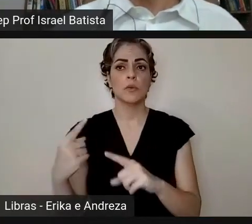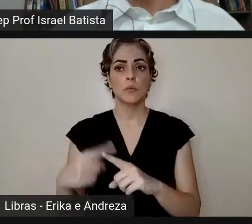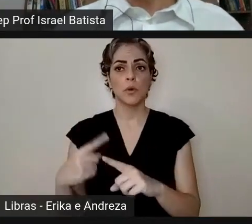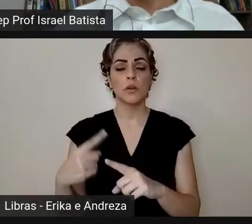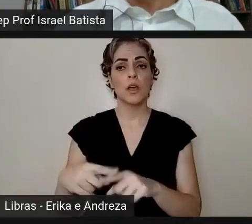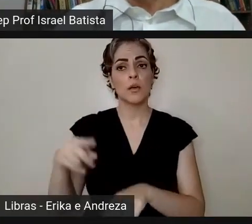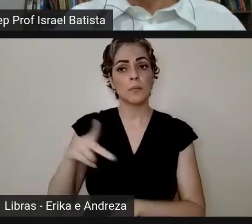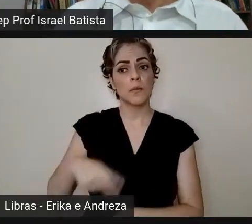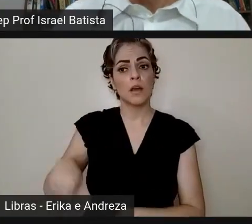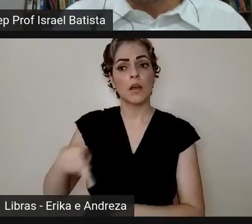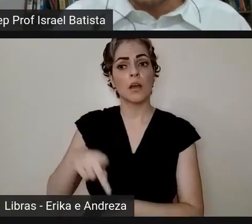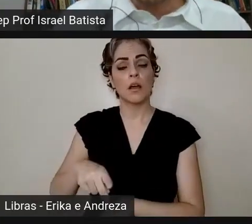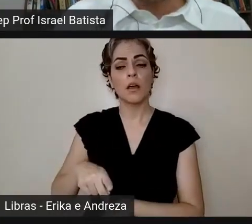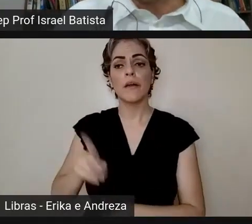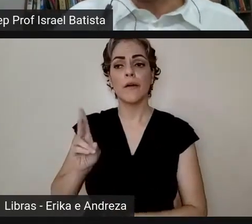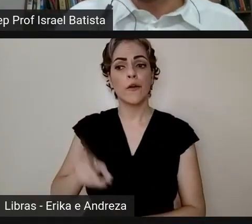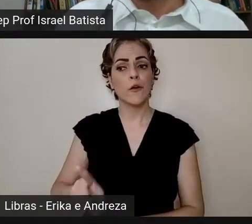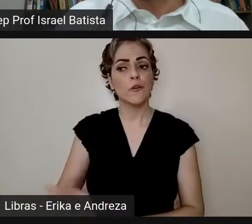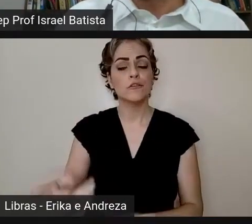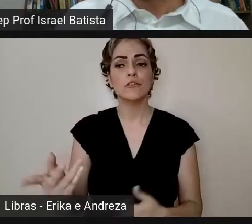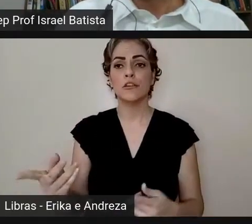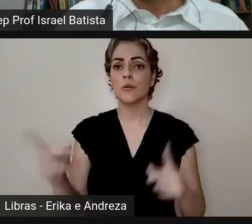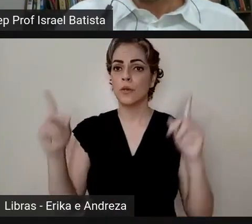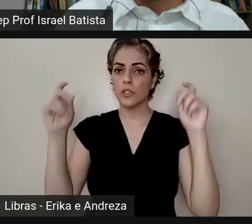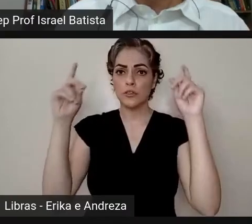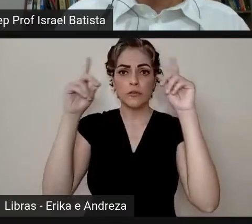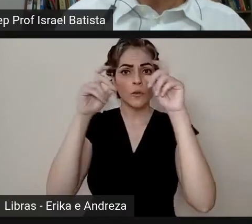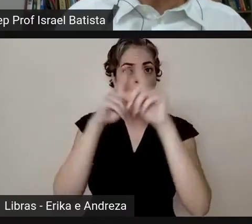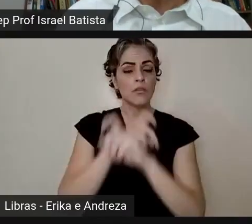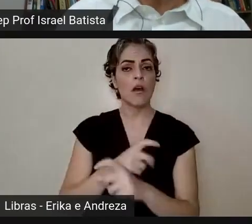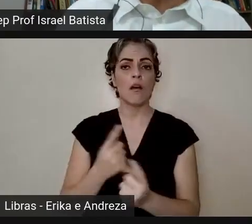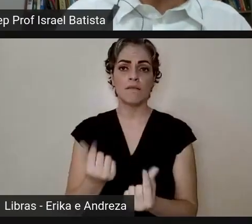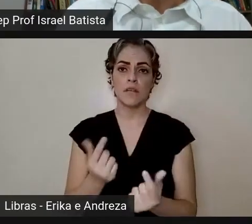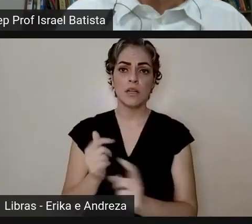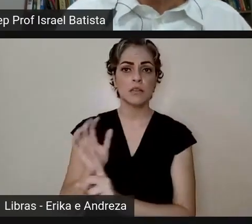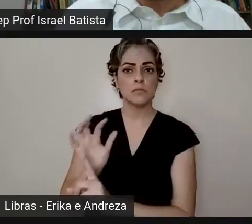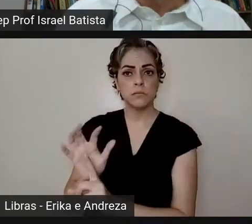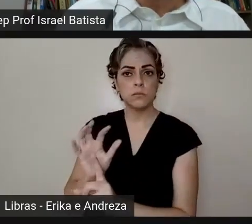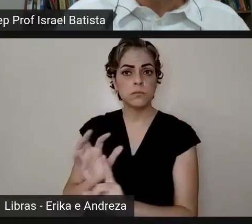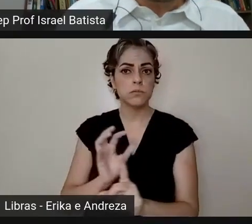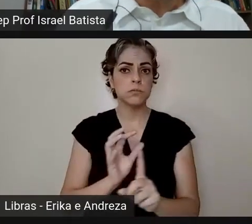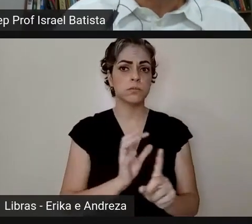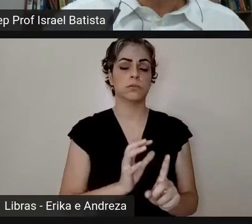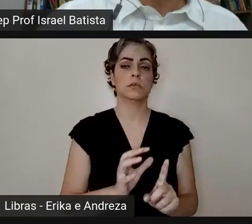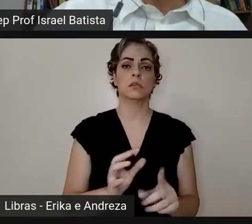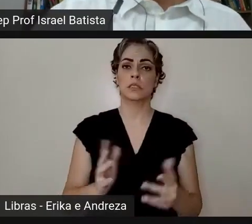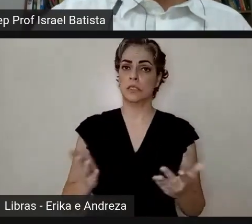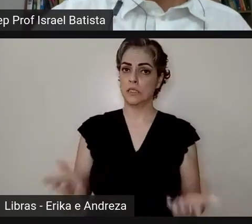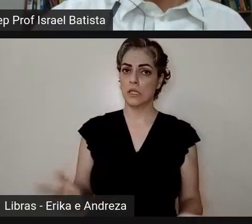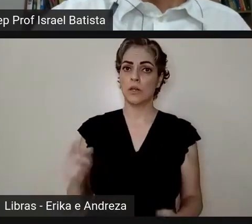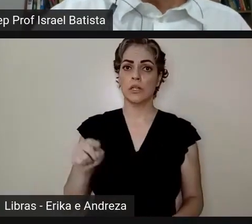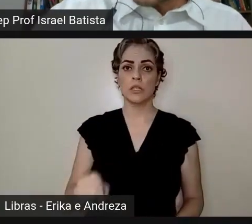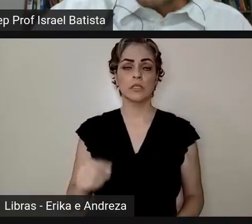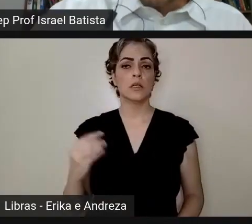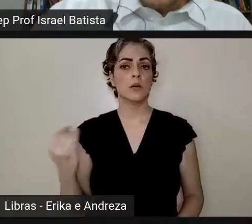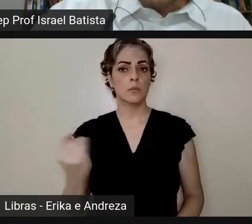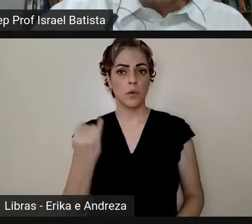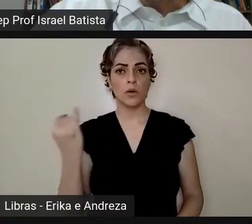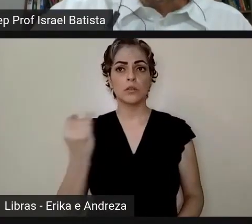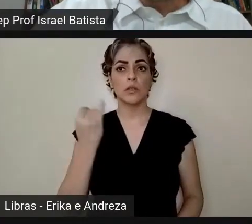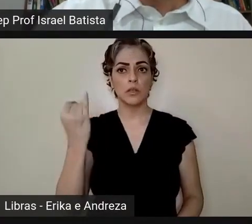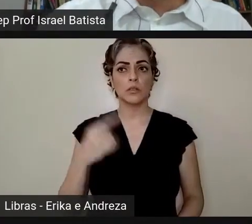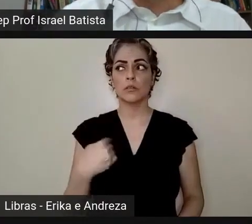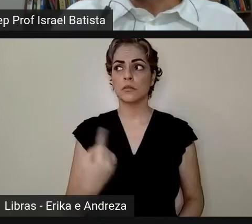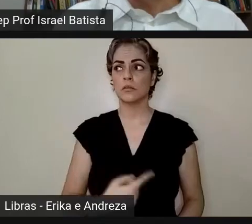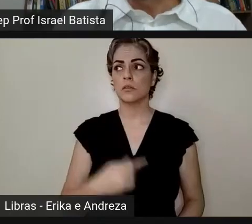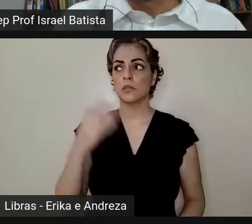uma selvageria do mundo empresarial. Então, essa prerrogativa é importante. A gente sabe o tamanho